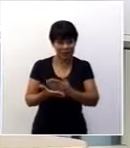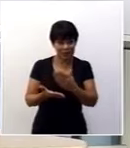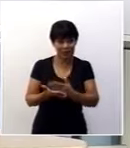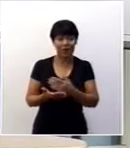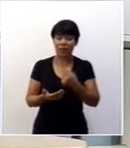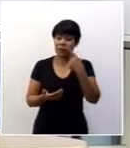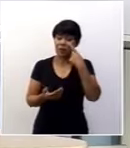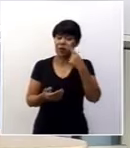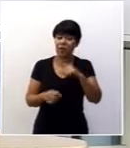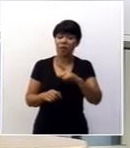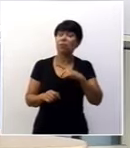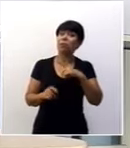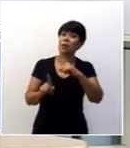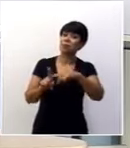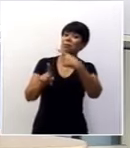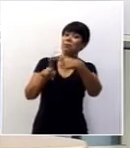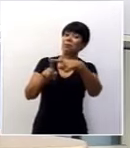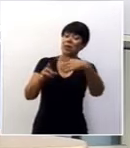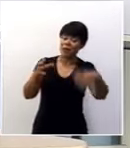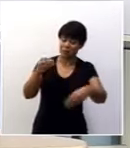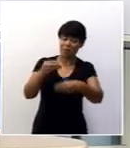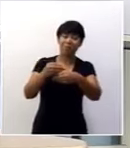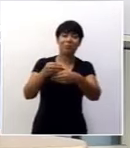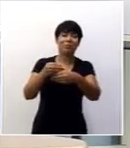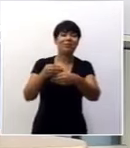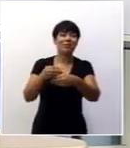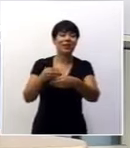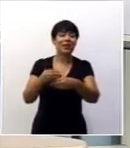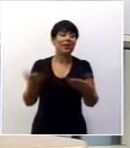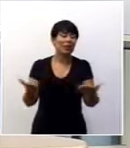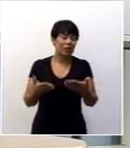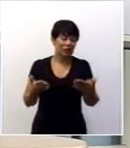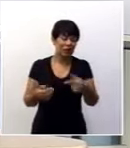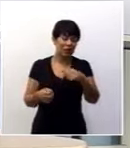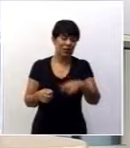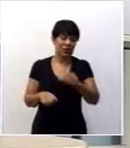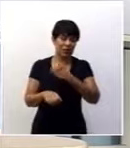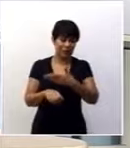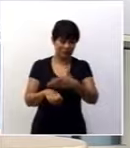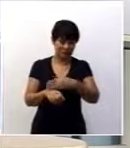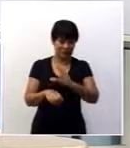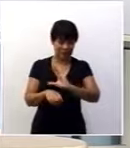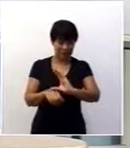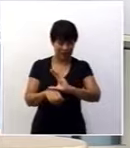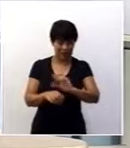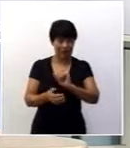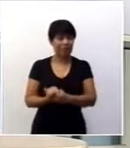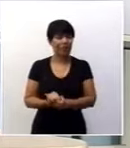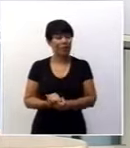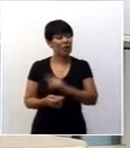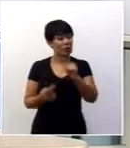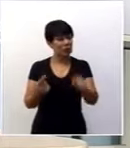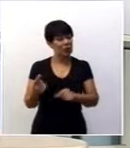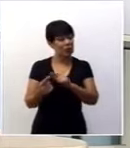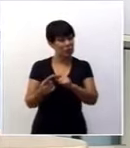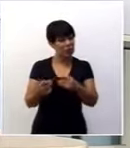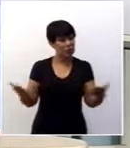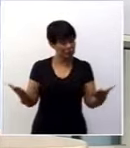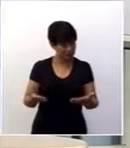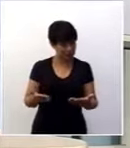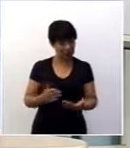algo a mais acrescentado que foi dito aqui na aula, tá? Então, esse é o objetivo dessa